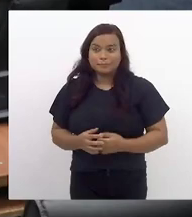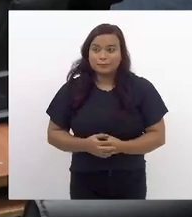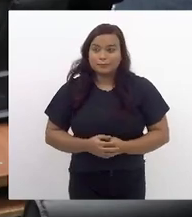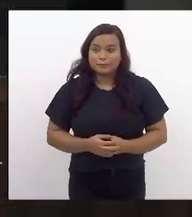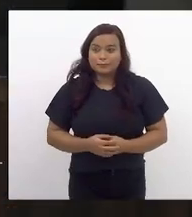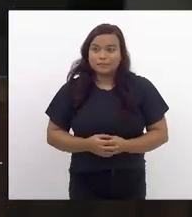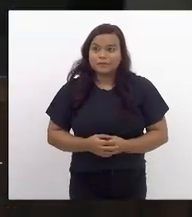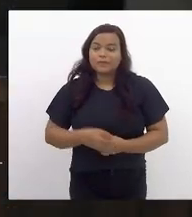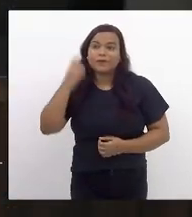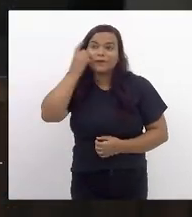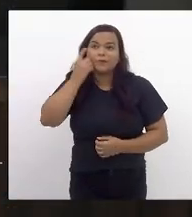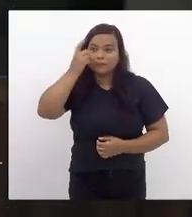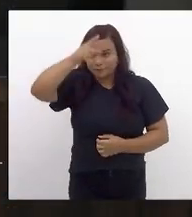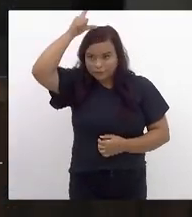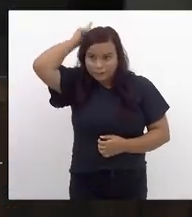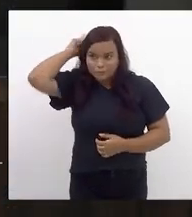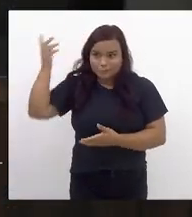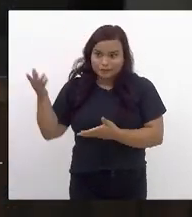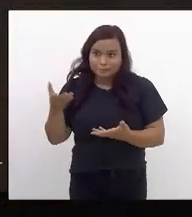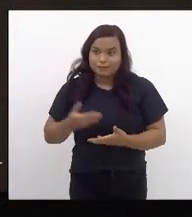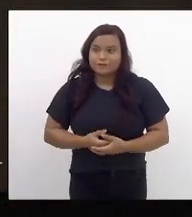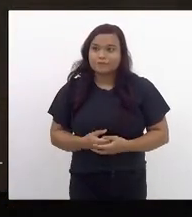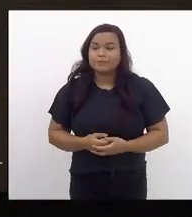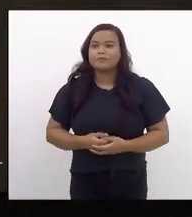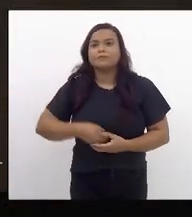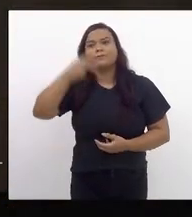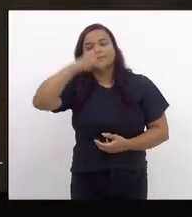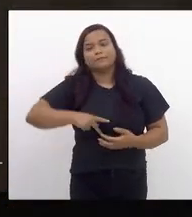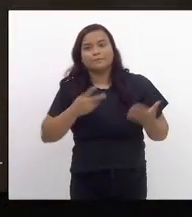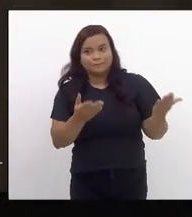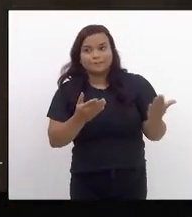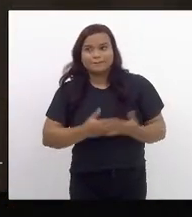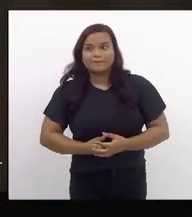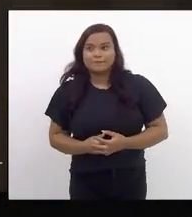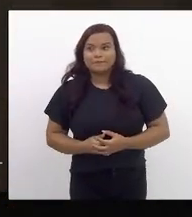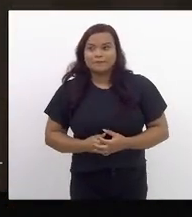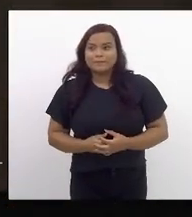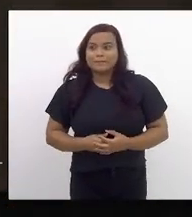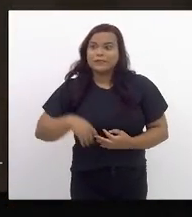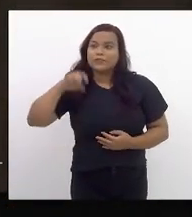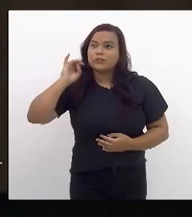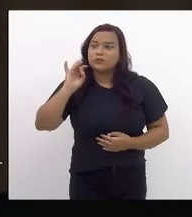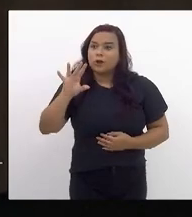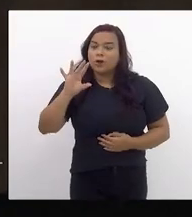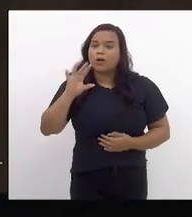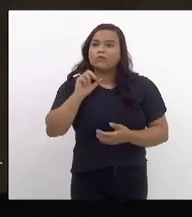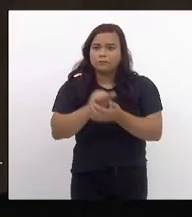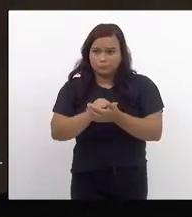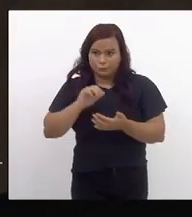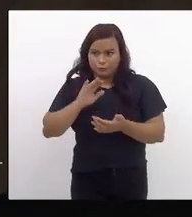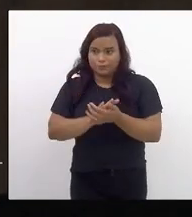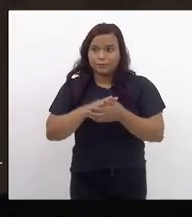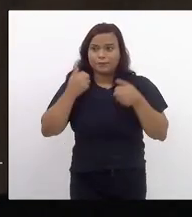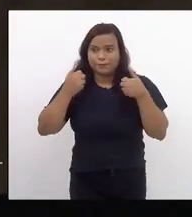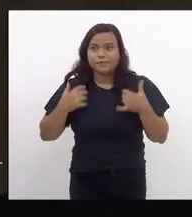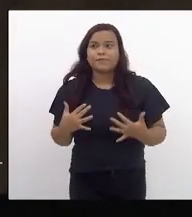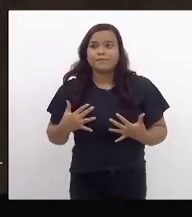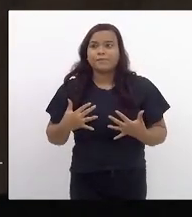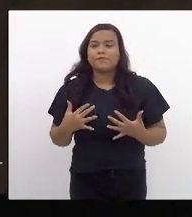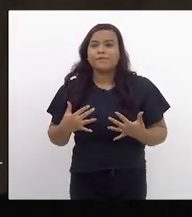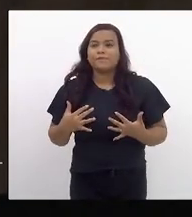Deputado Luiz Paulo. Senhor presidente. Boa tarde, presidente. É só para fazer um registro